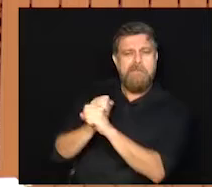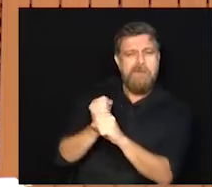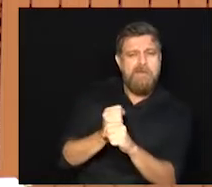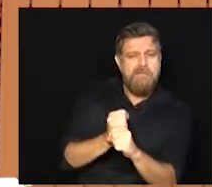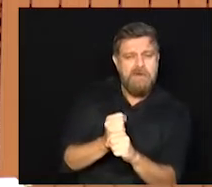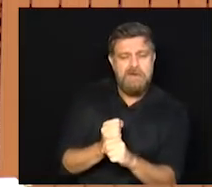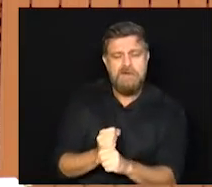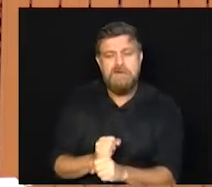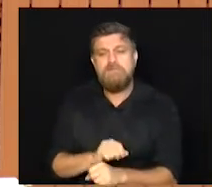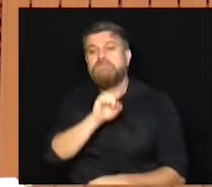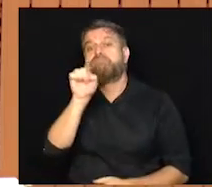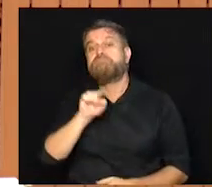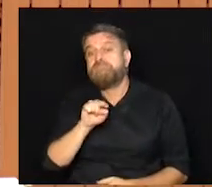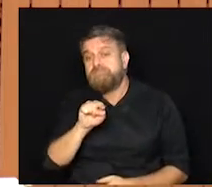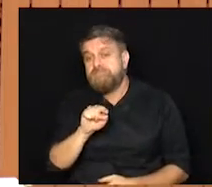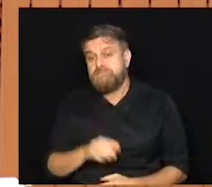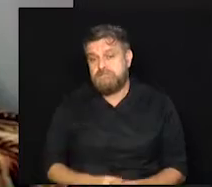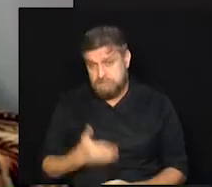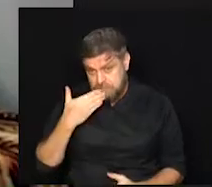você tem a dizer para a gente?